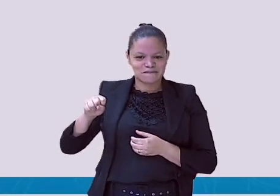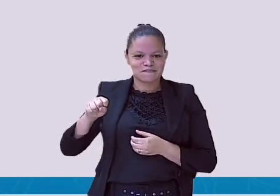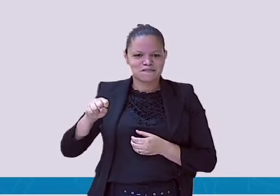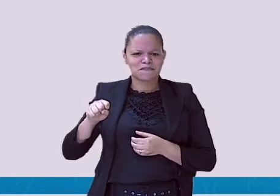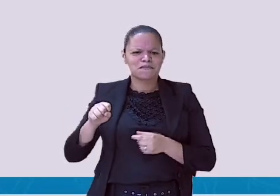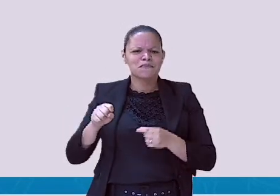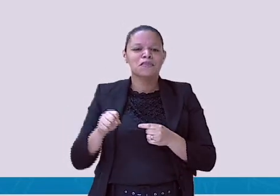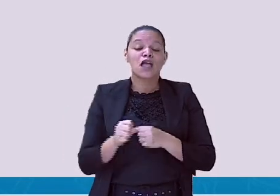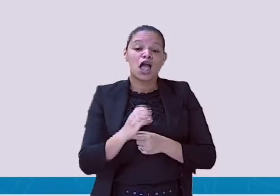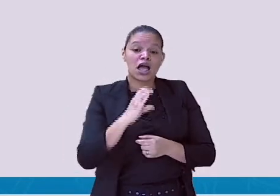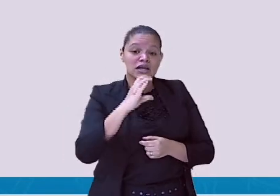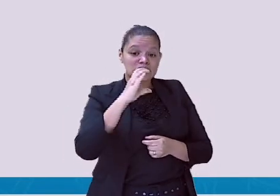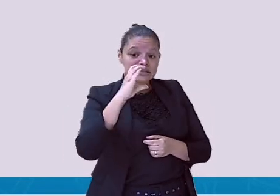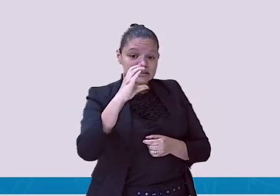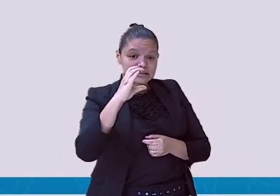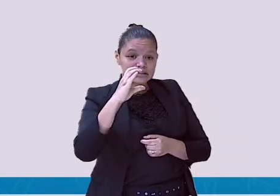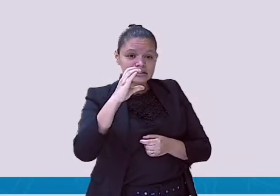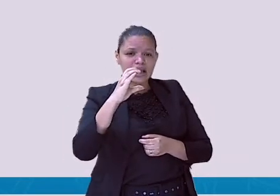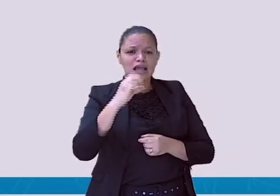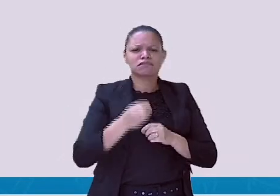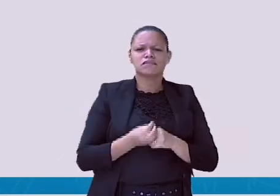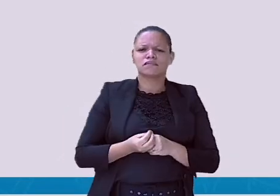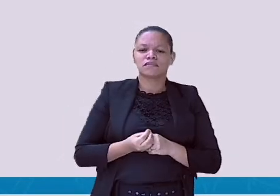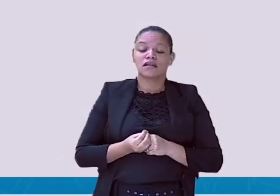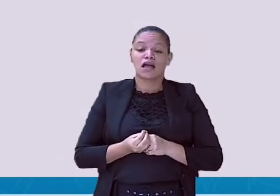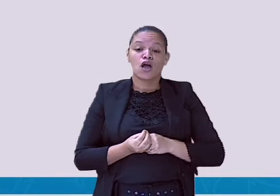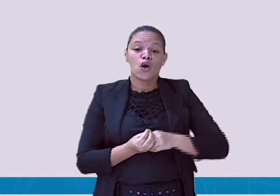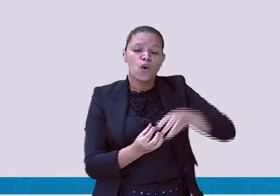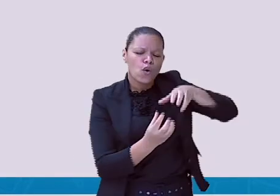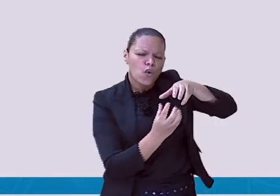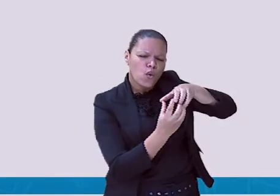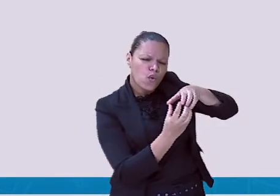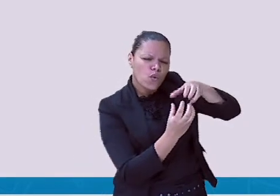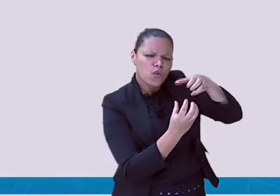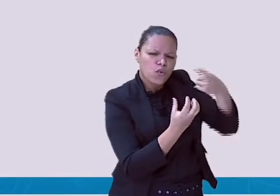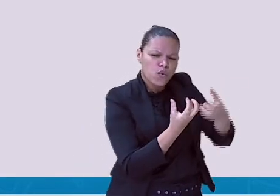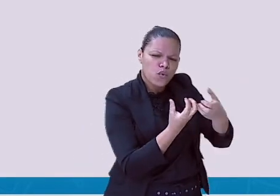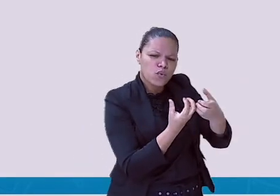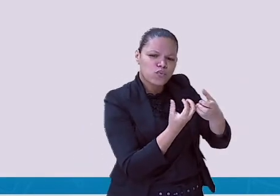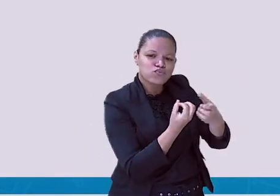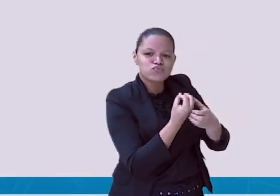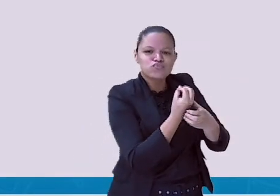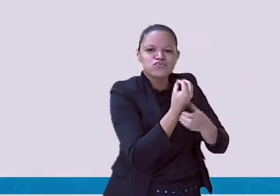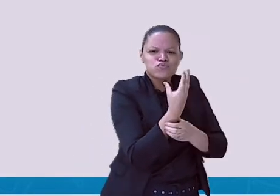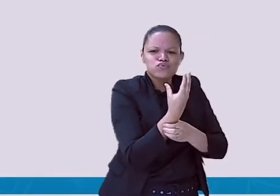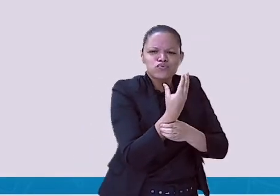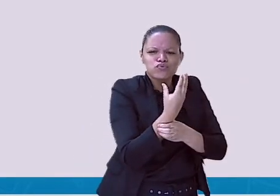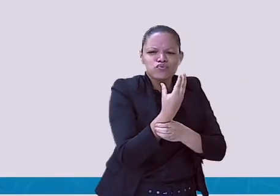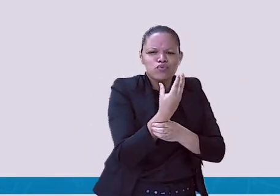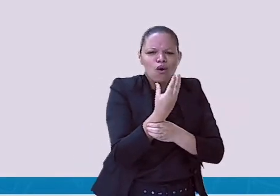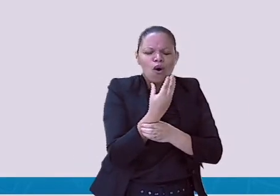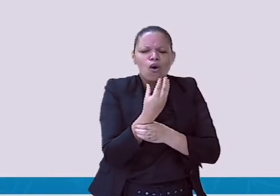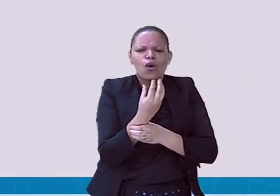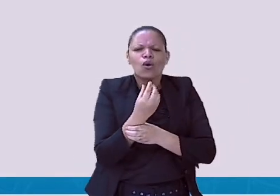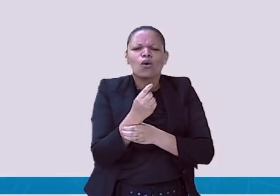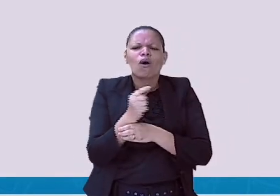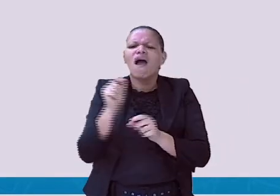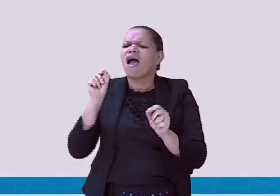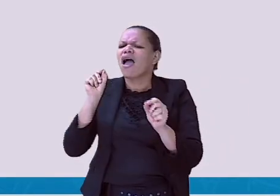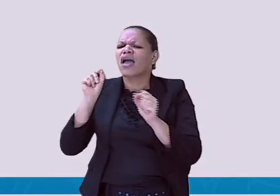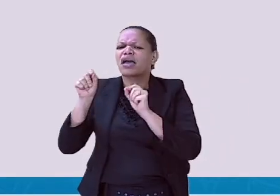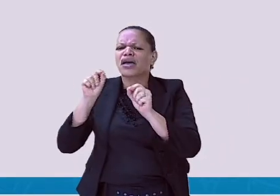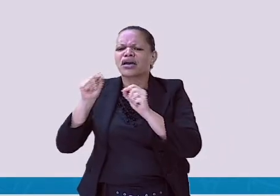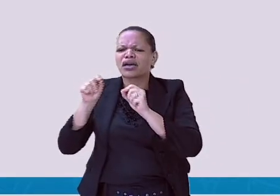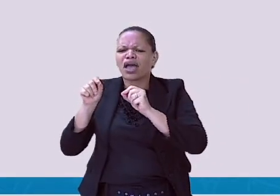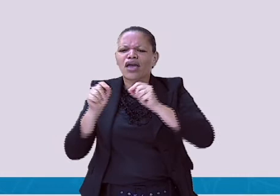as tartarugas fêmeas marinha. Se você marcou as tartarugas fêmeas marinha,